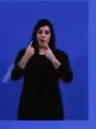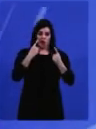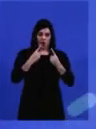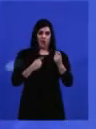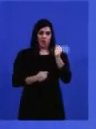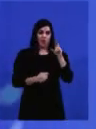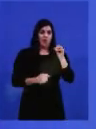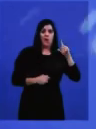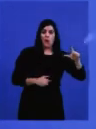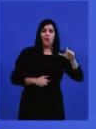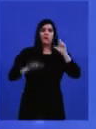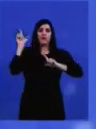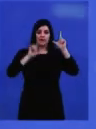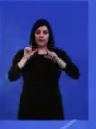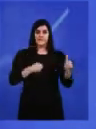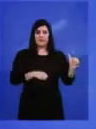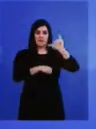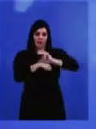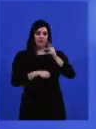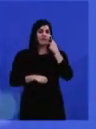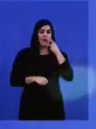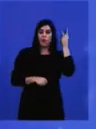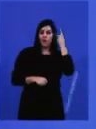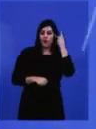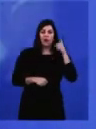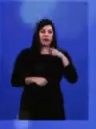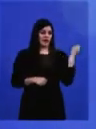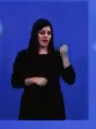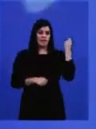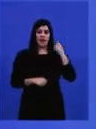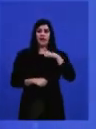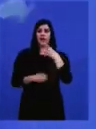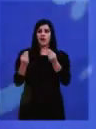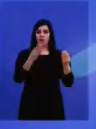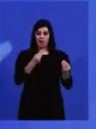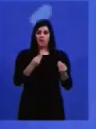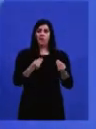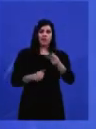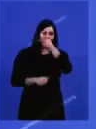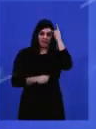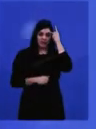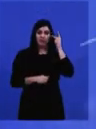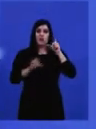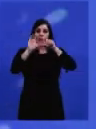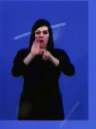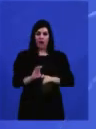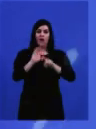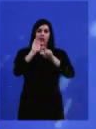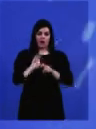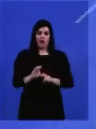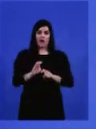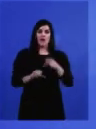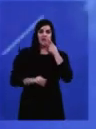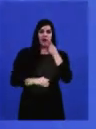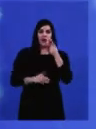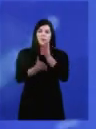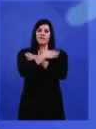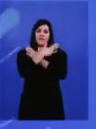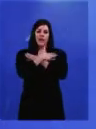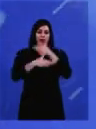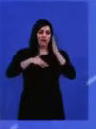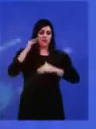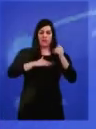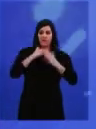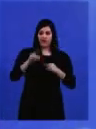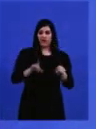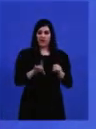disse que a capital paulista tem muitas pessoas vivendo de assistencialismo e as classificou de desempregadas profissionais. Em